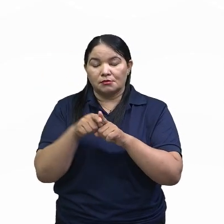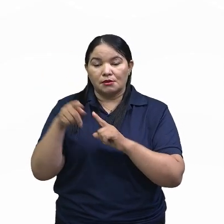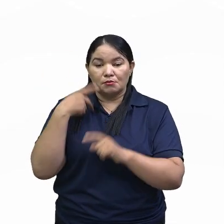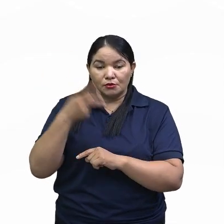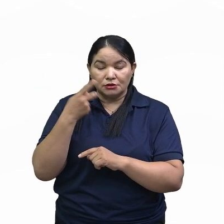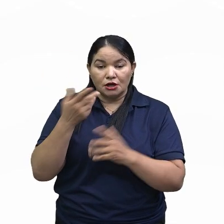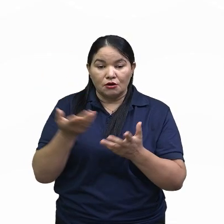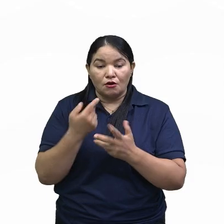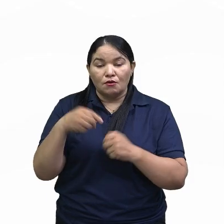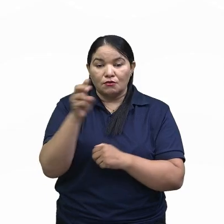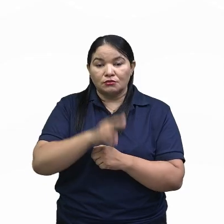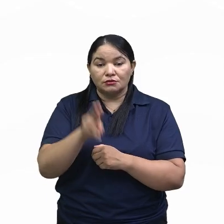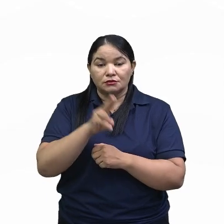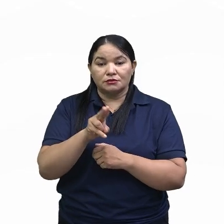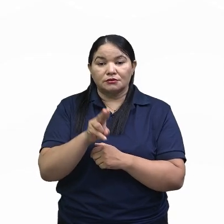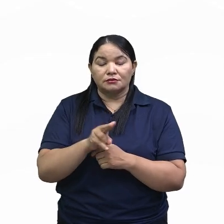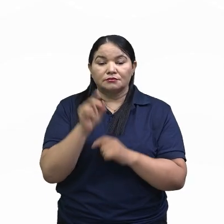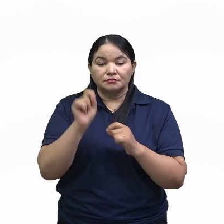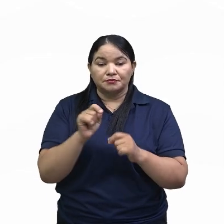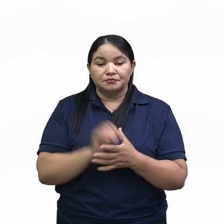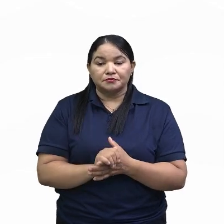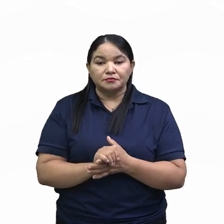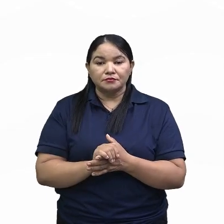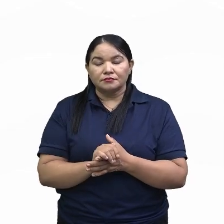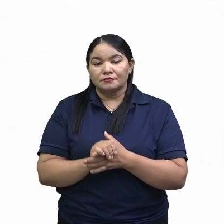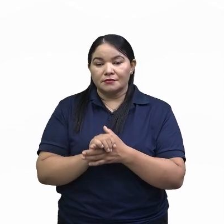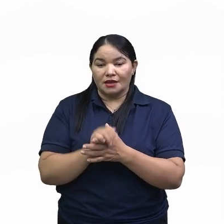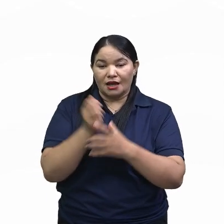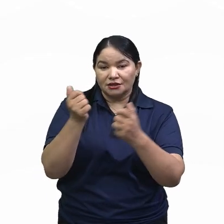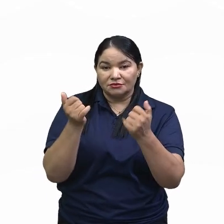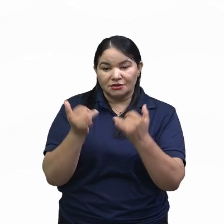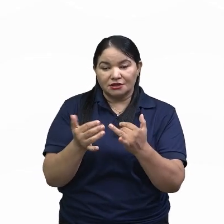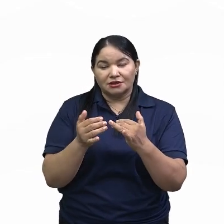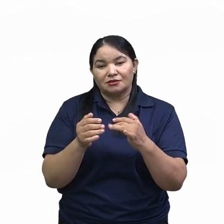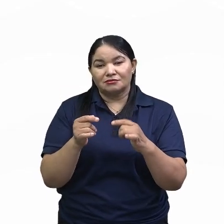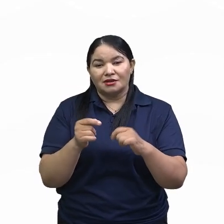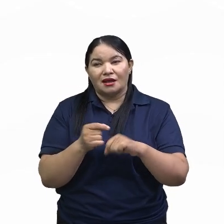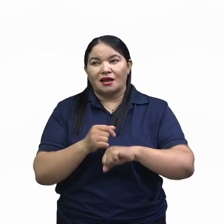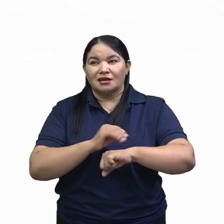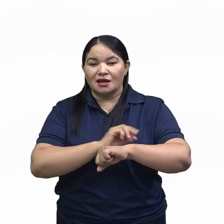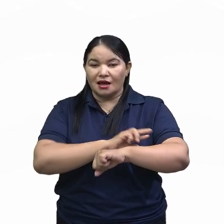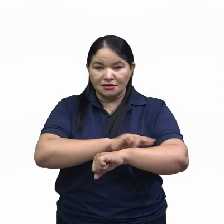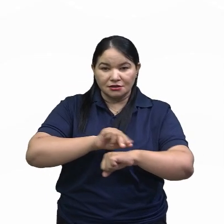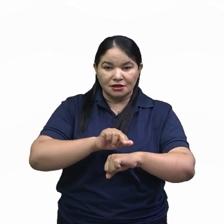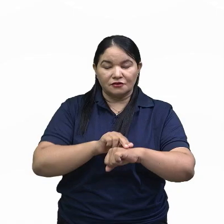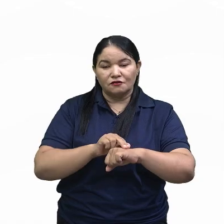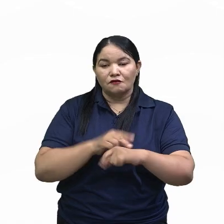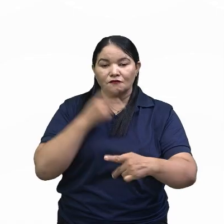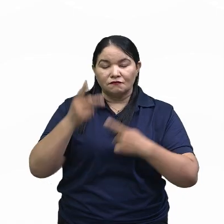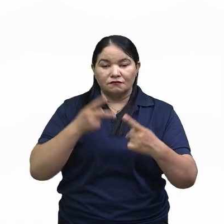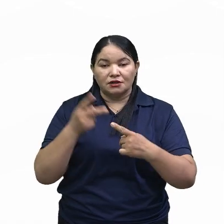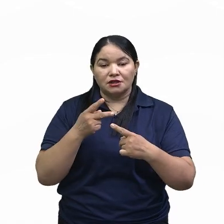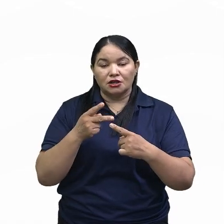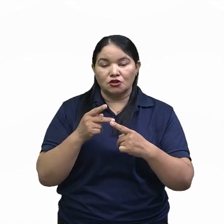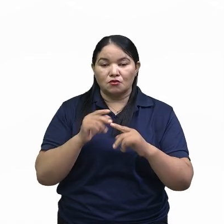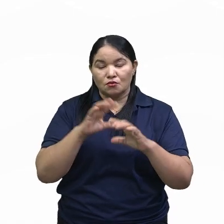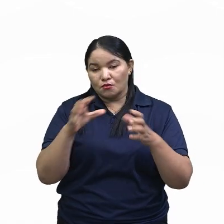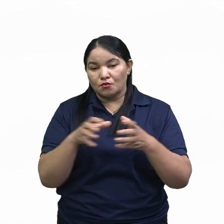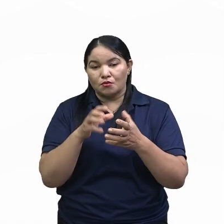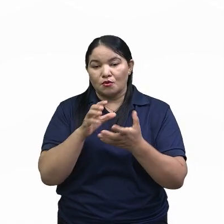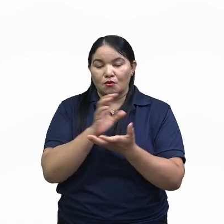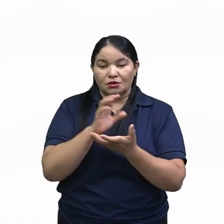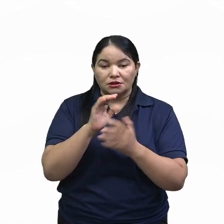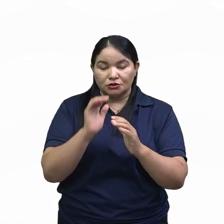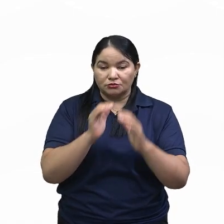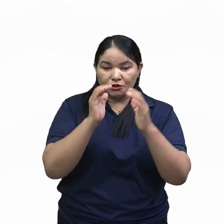se utilizar dessa justificativa racial, dizendo que eles são superiores e que esses povos são inferiores e,